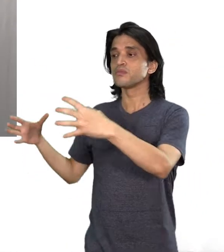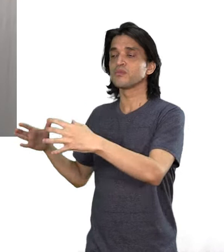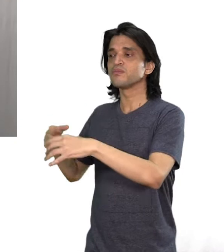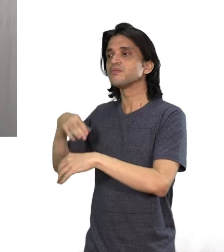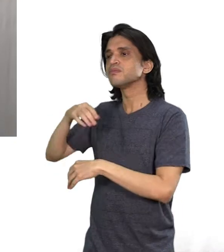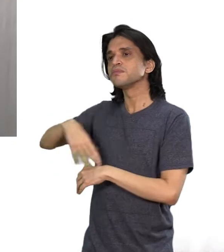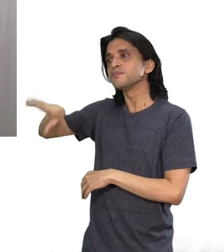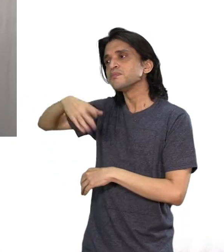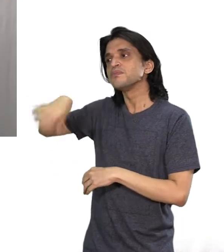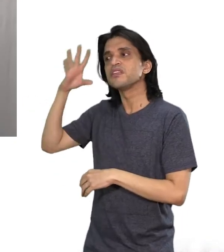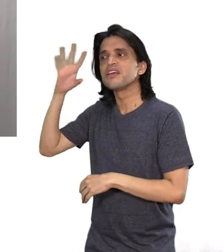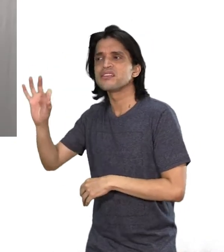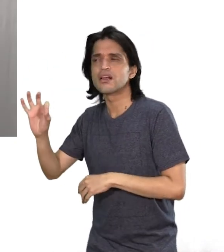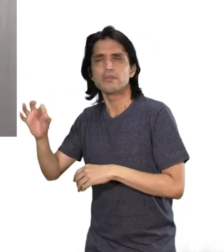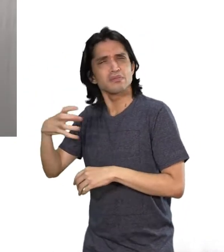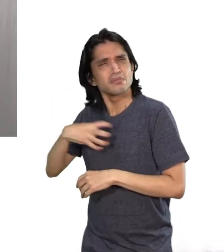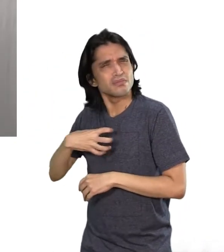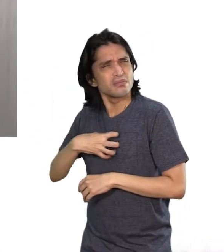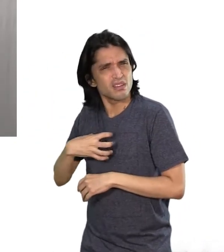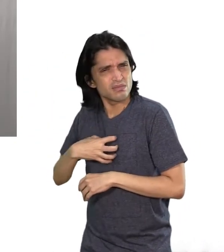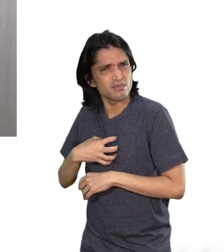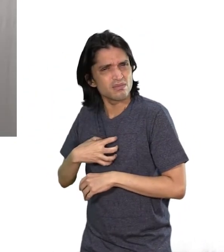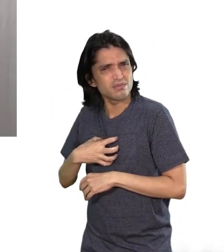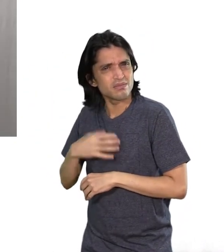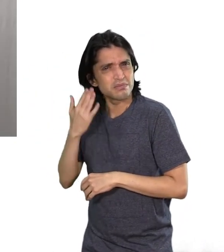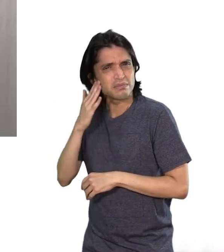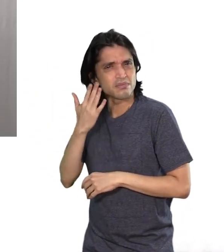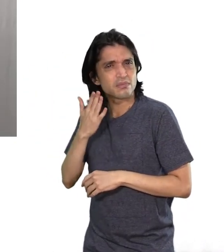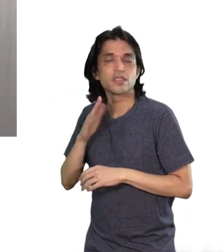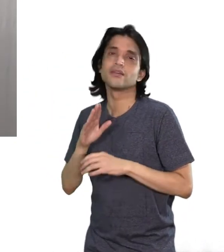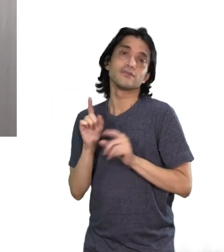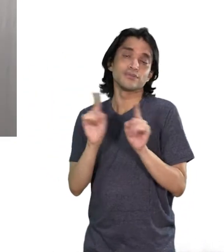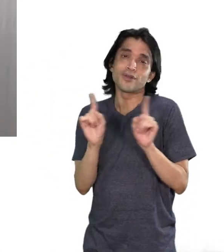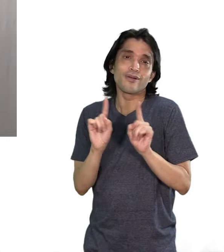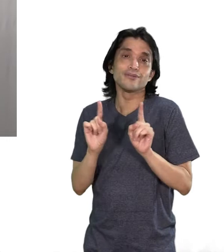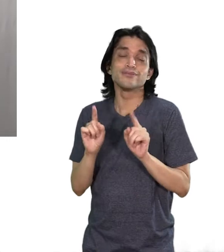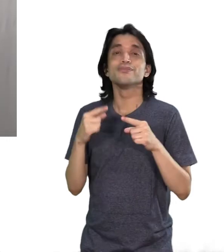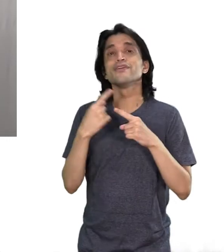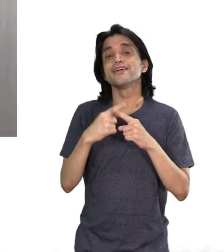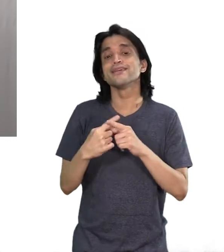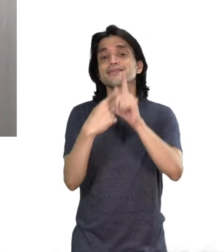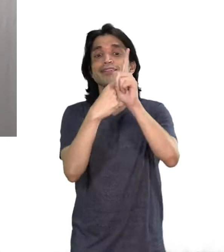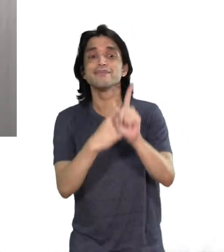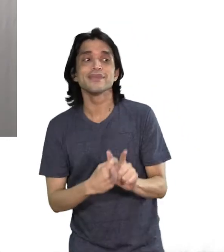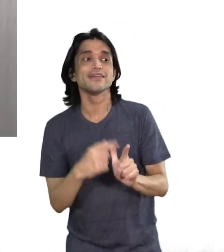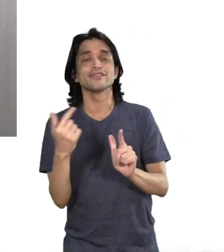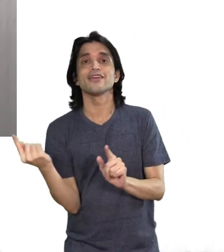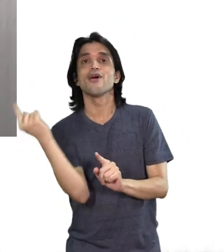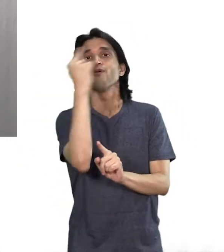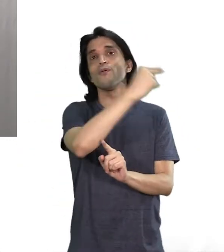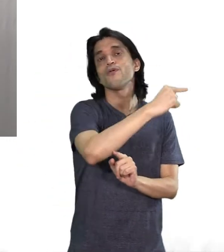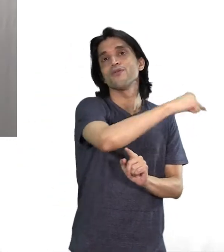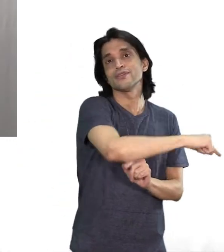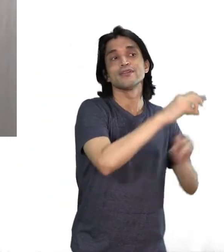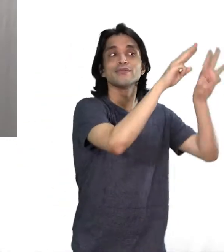Não! Ela depende da oração onde fica o museu para completar o seu sentido. Ou seja, é